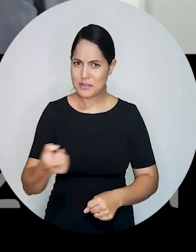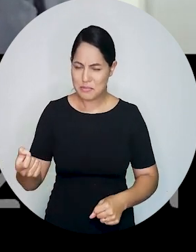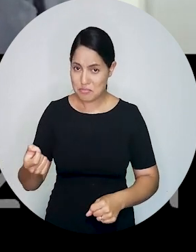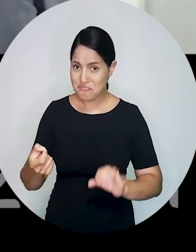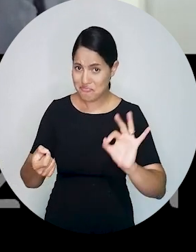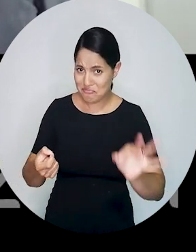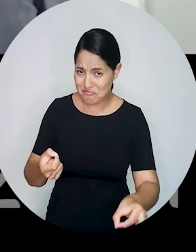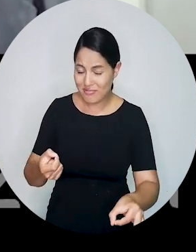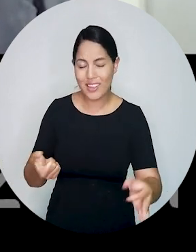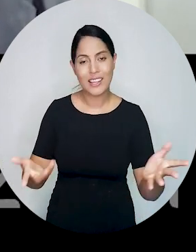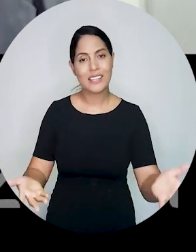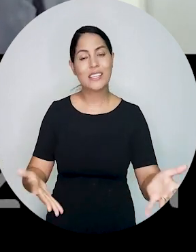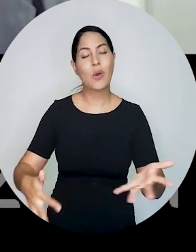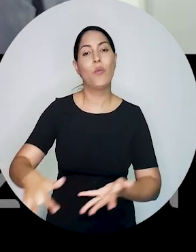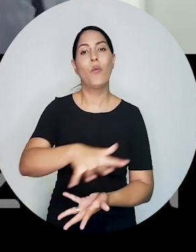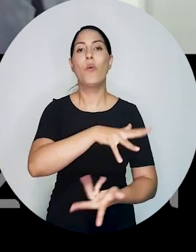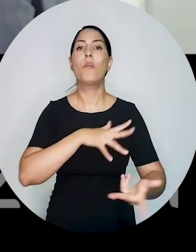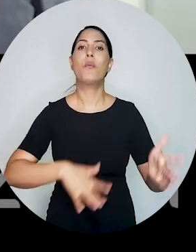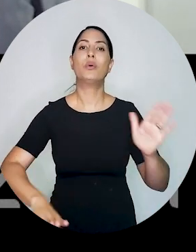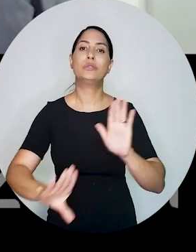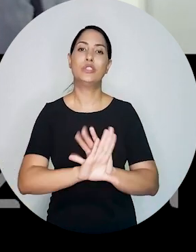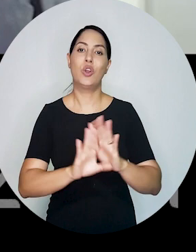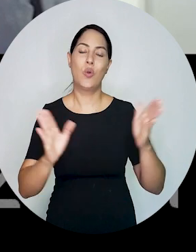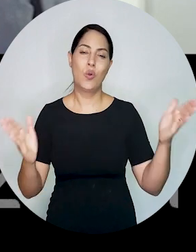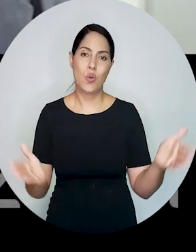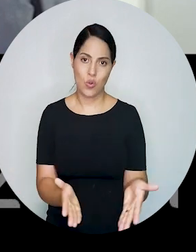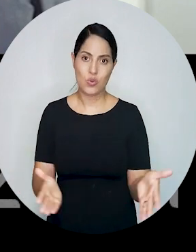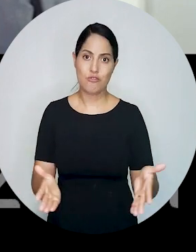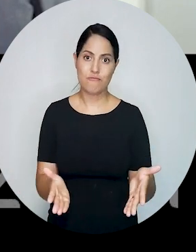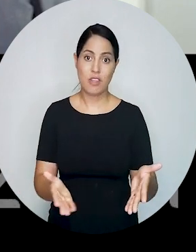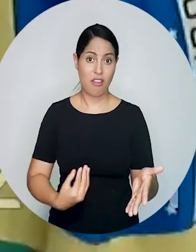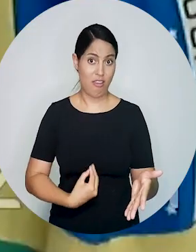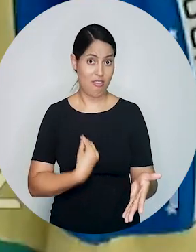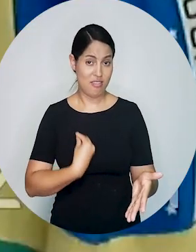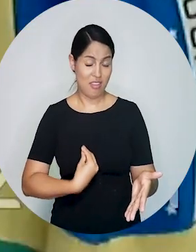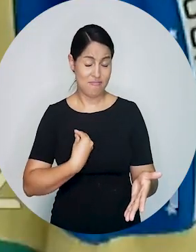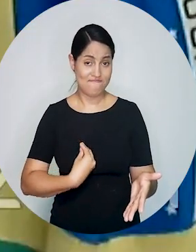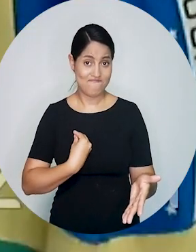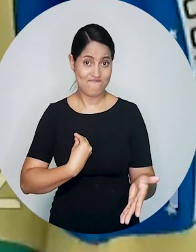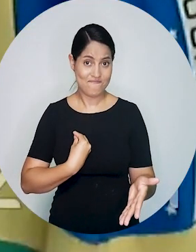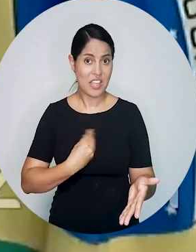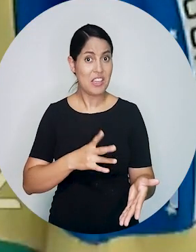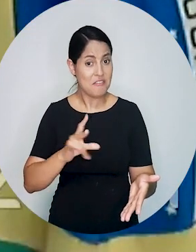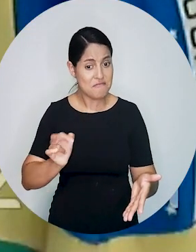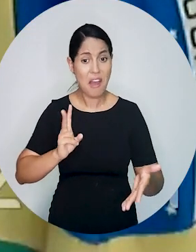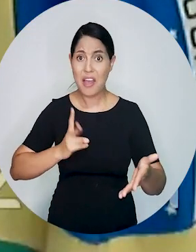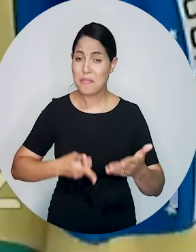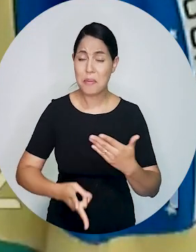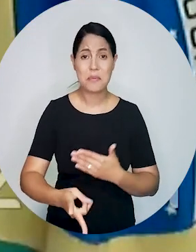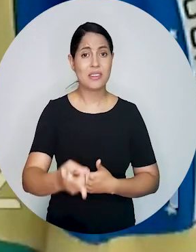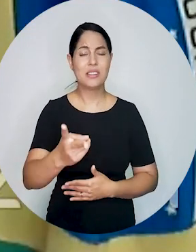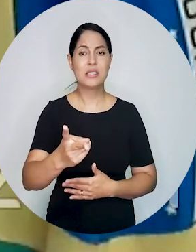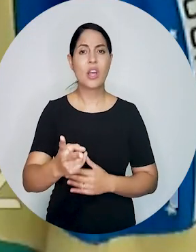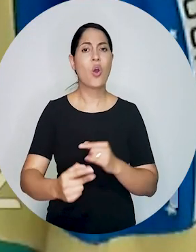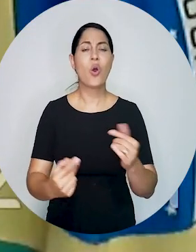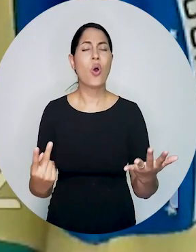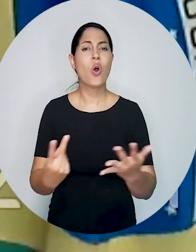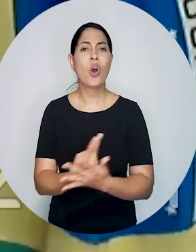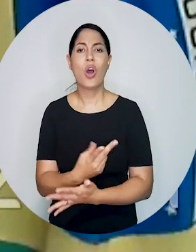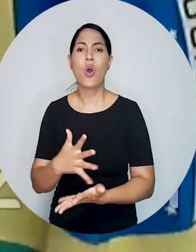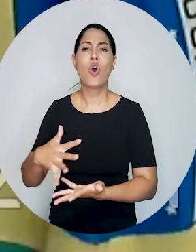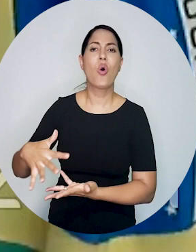a experimentar nos anos 2000. Pois então, esse mundo chegou, essa realidade chegou, e chegou